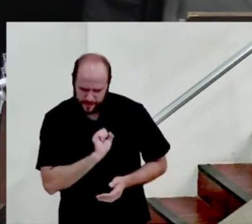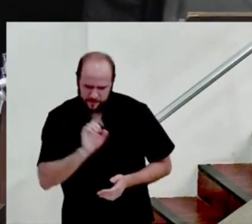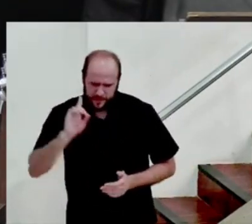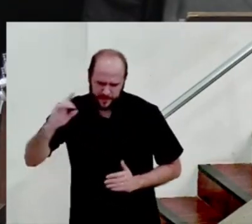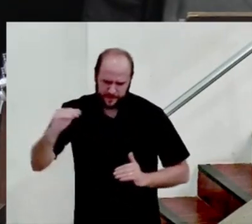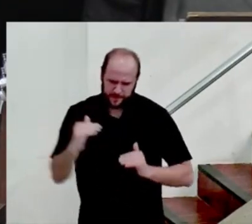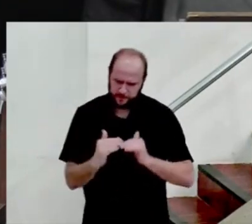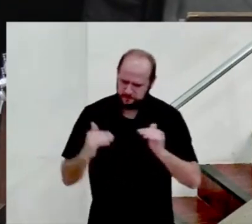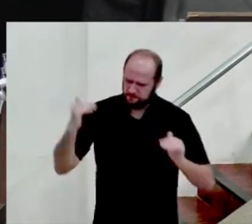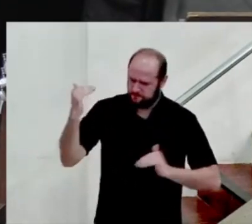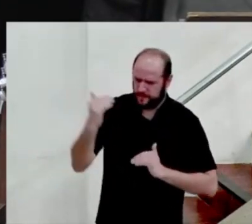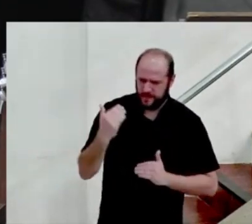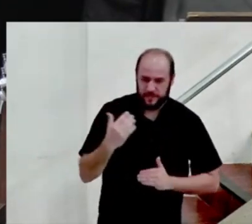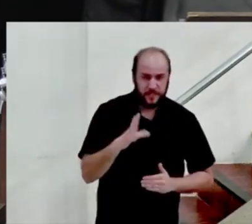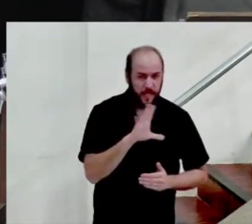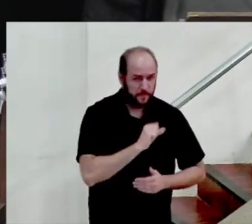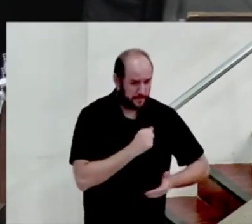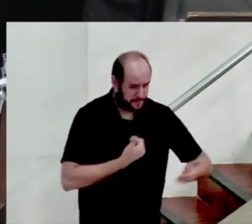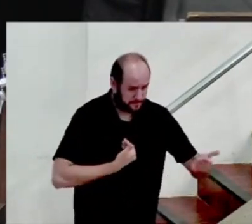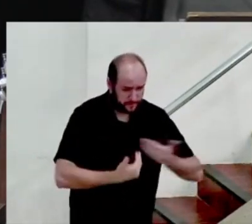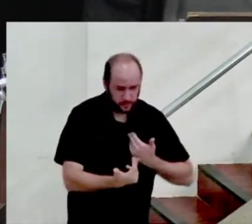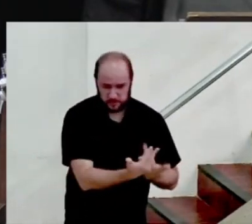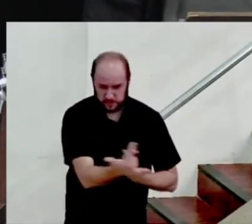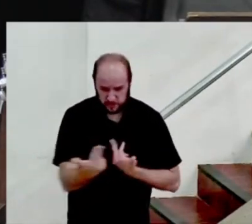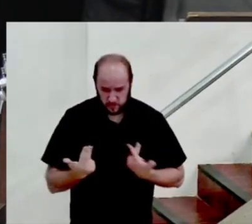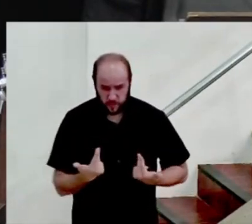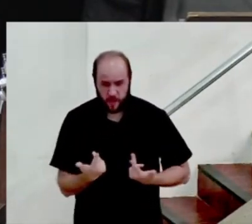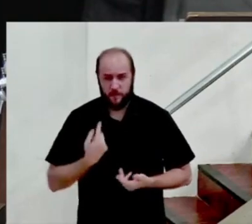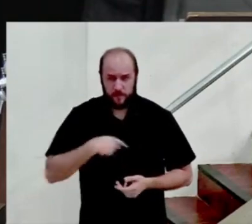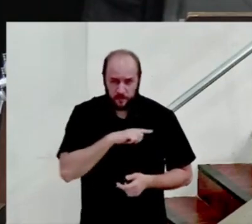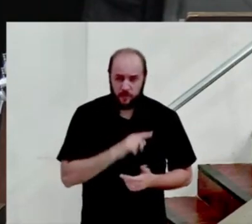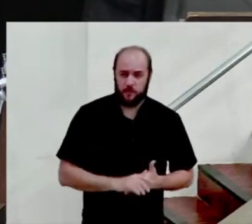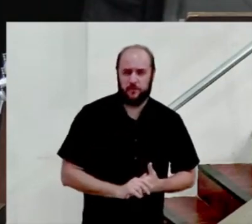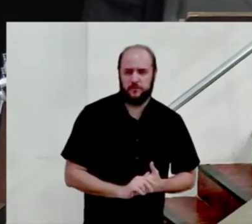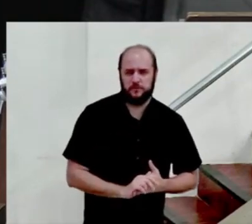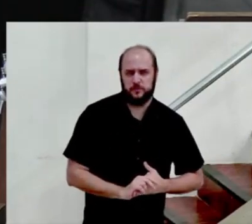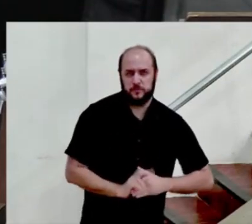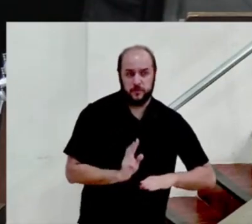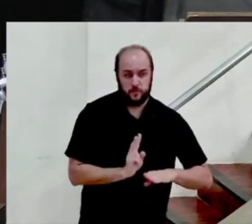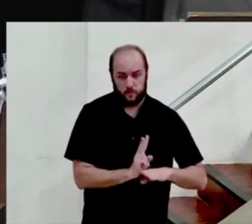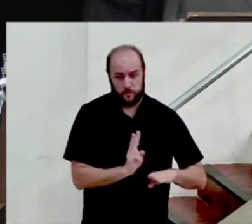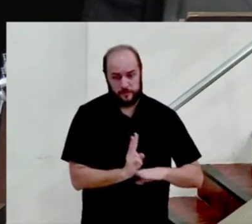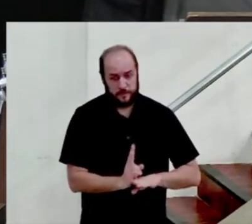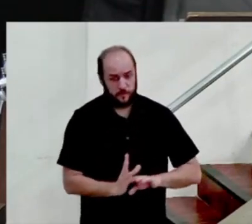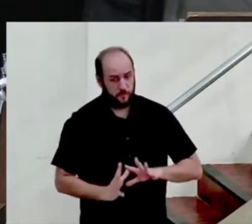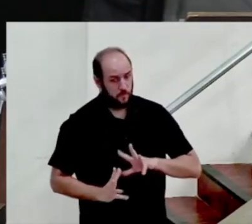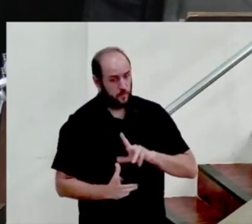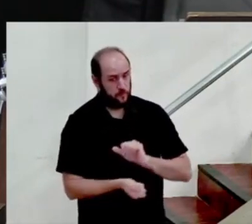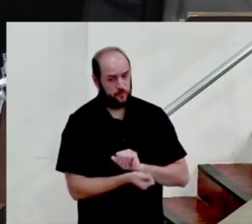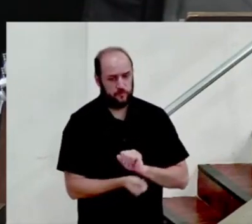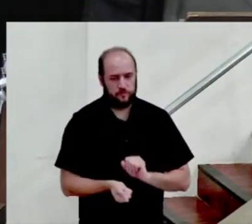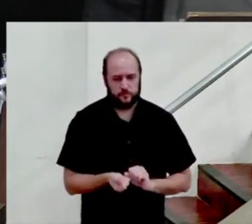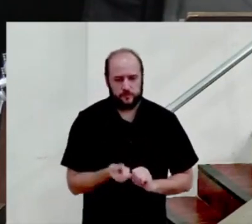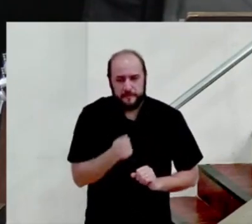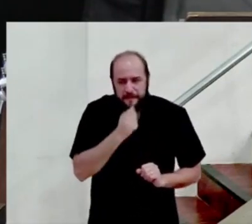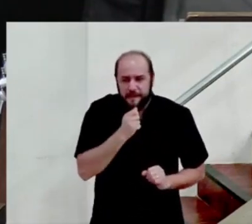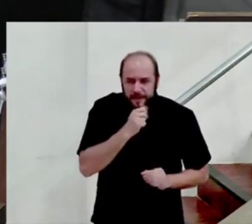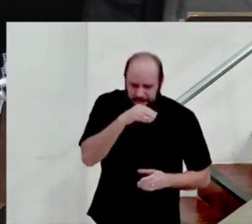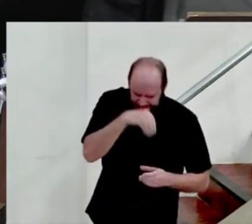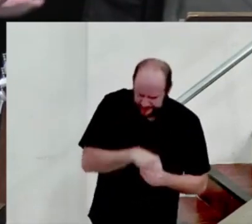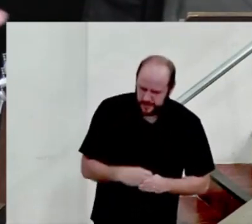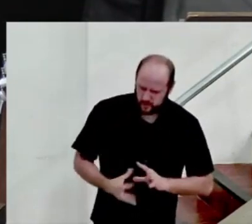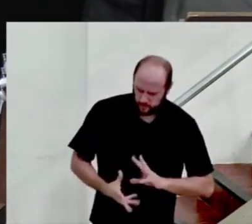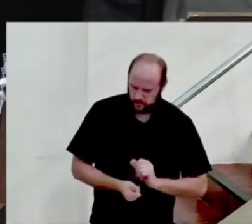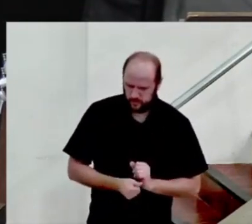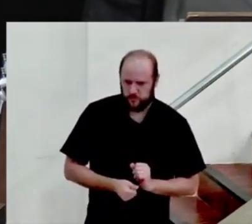as coisas, ao próximo como a nós mesmos. Tomarmos cuidado com o mundo, mesmo estando em meio ao mundo. Os